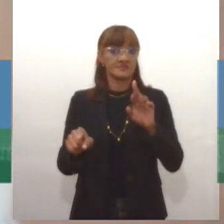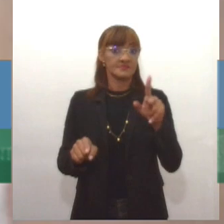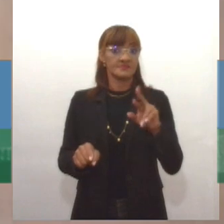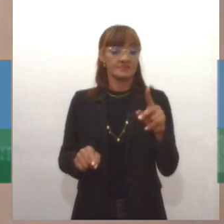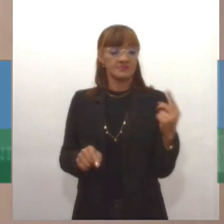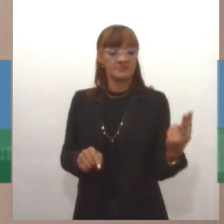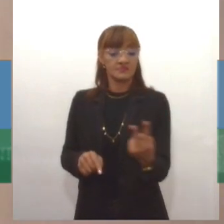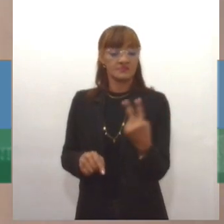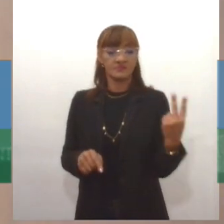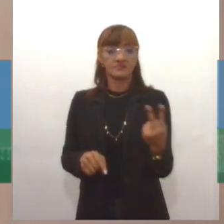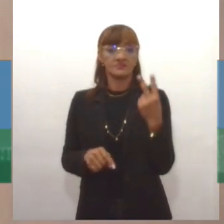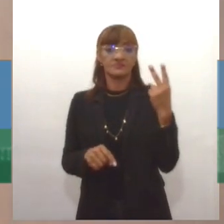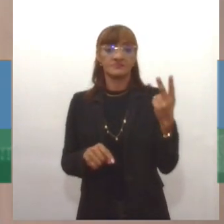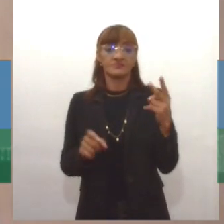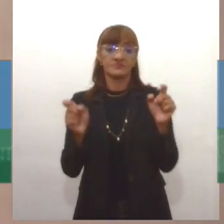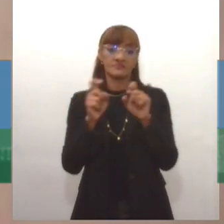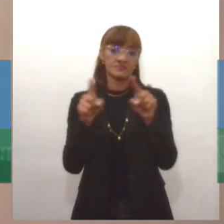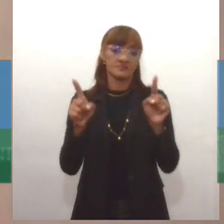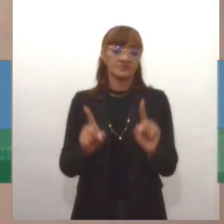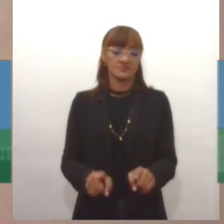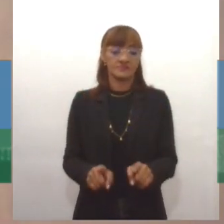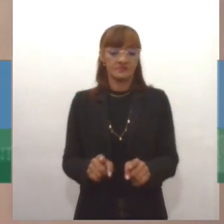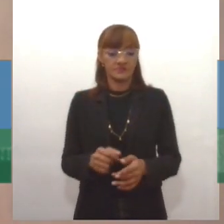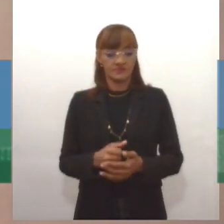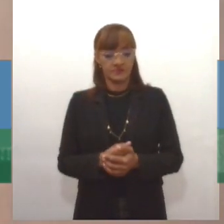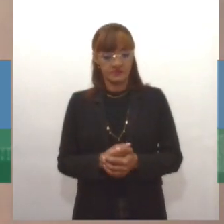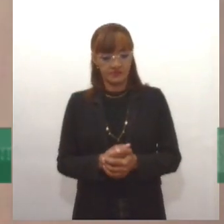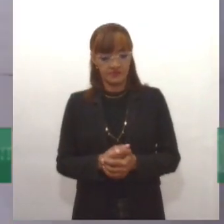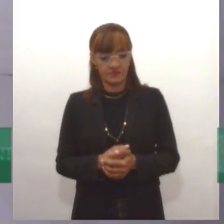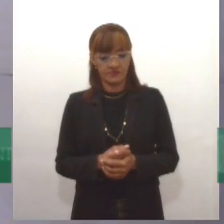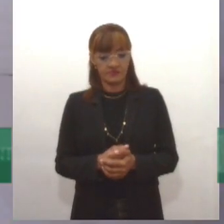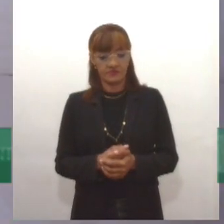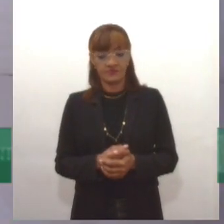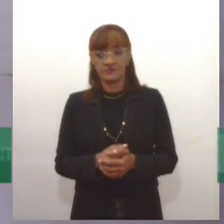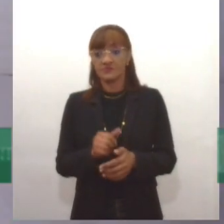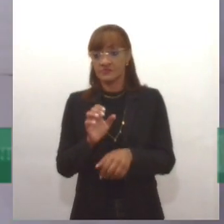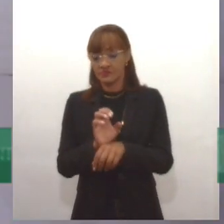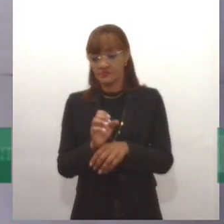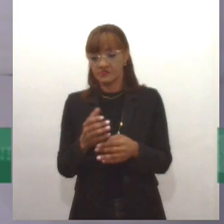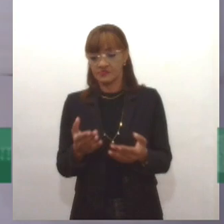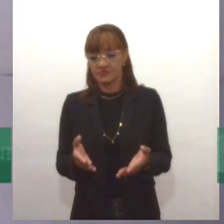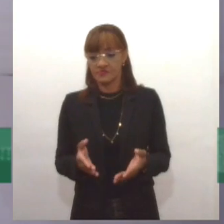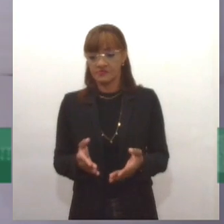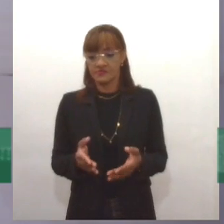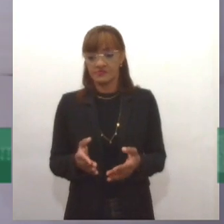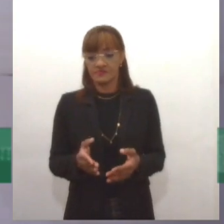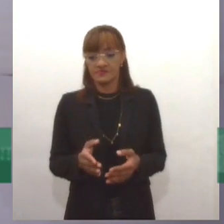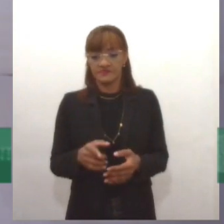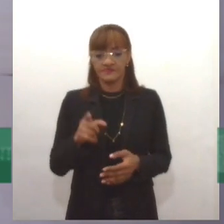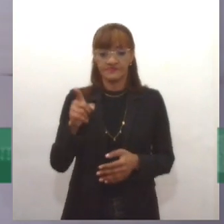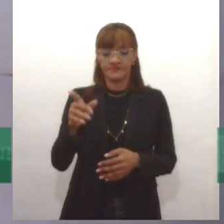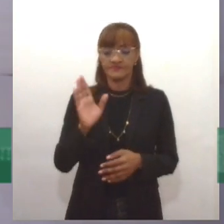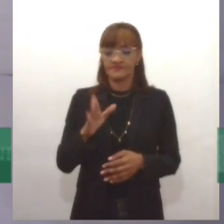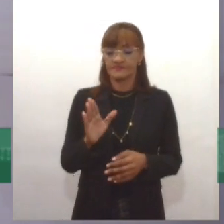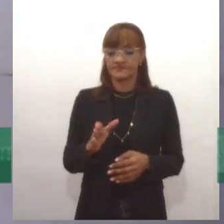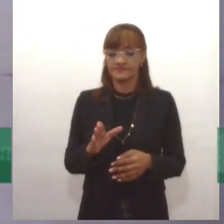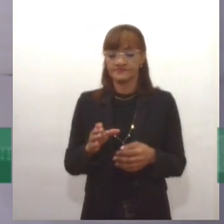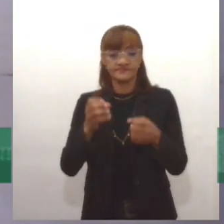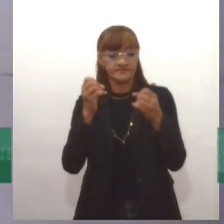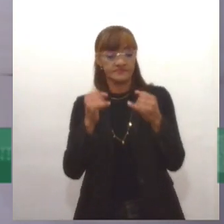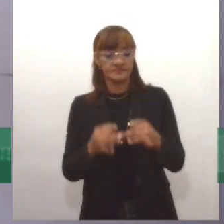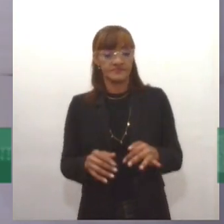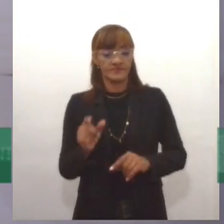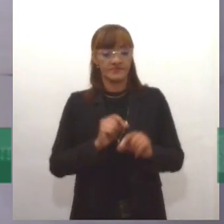então, os servidores públicos. Olha, Selene, você está falando da questão dos servidores públicos, né? E a gente está vendo